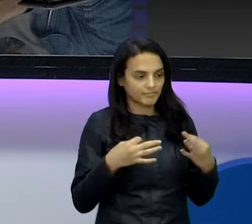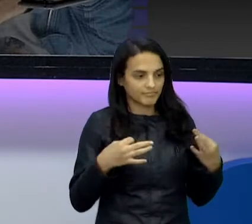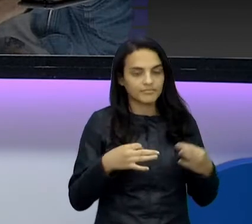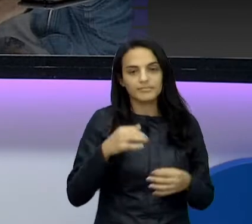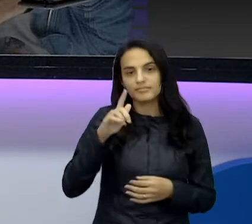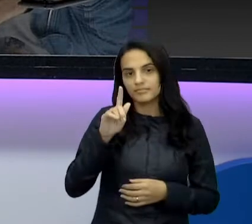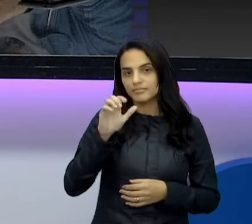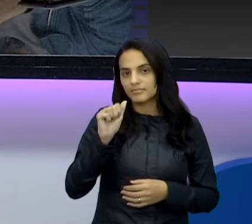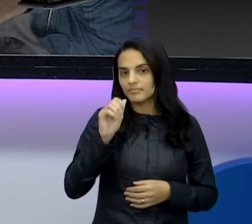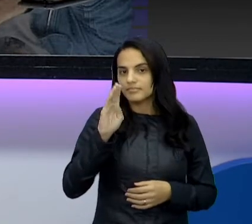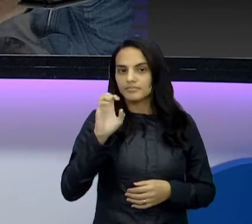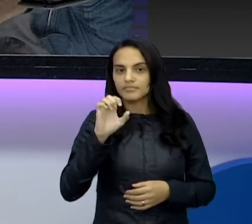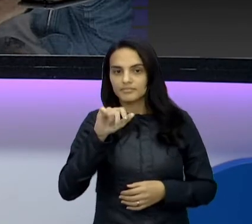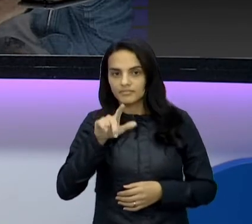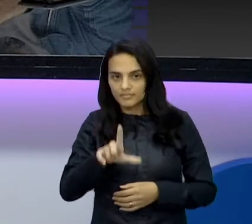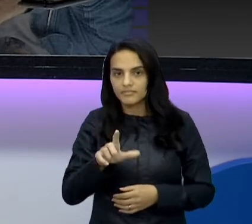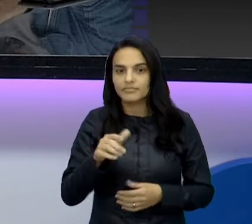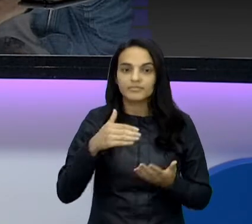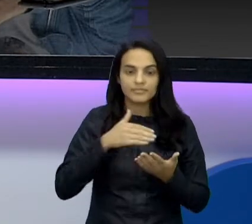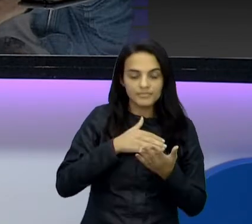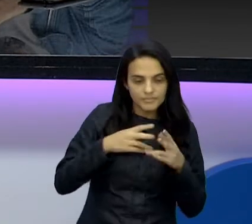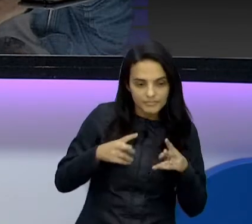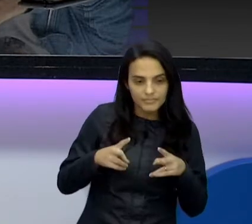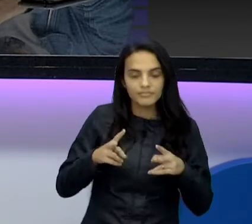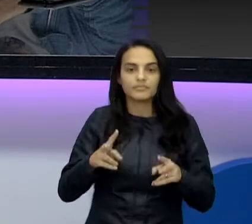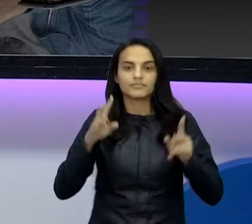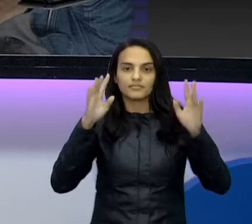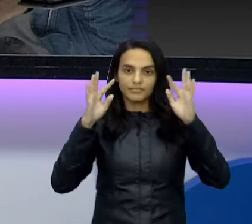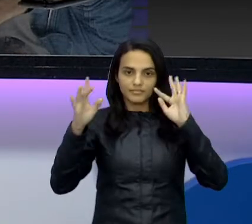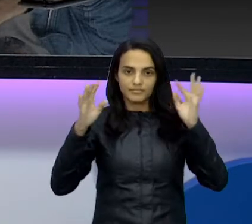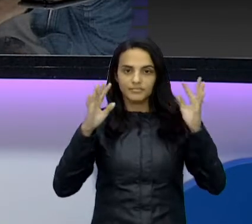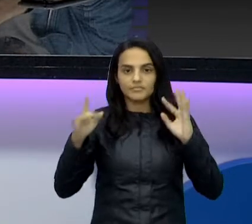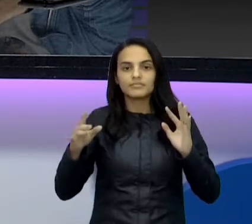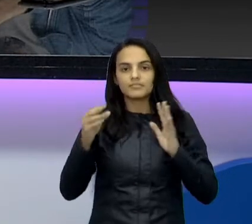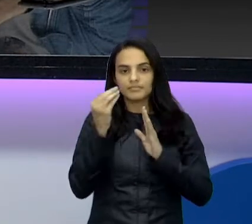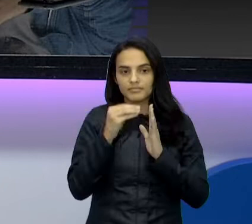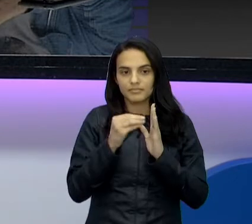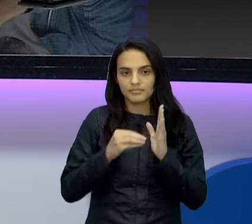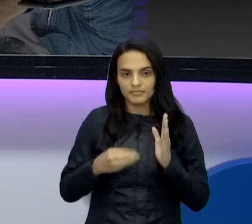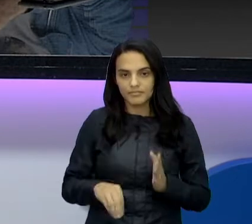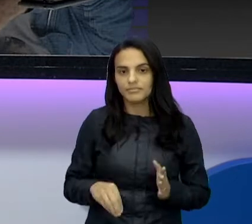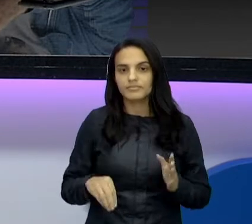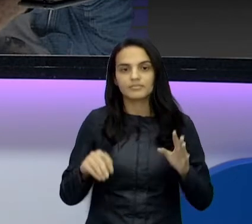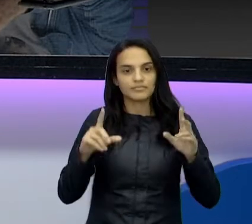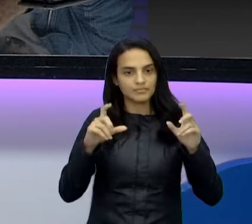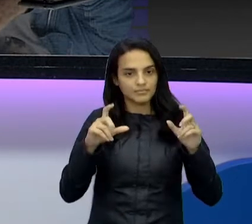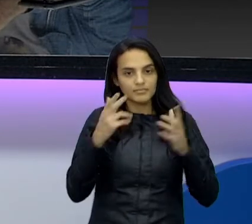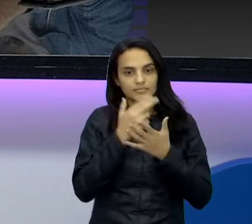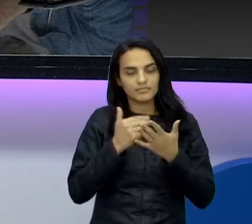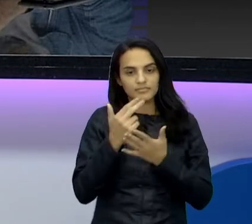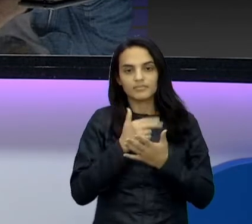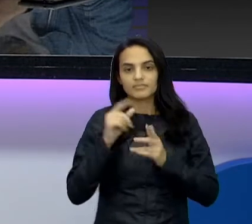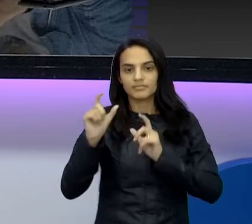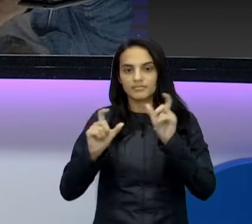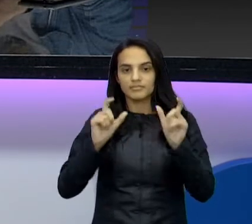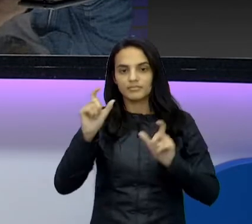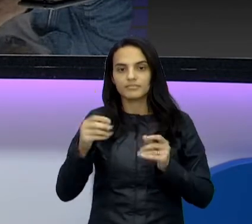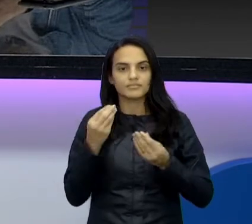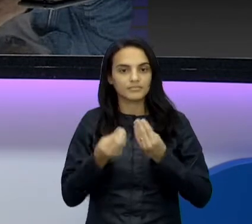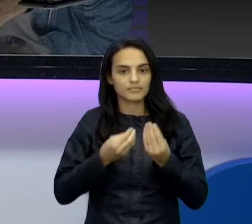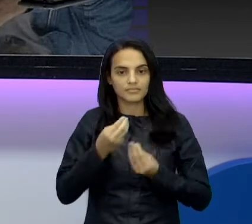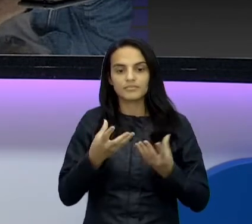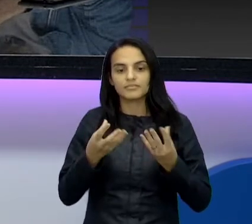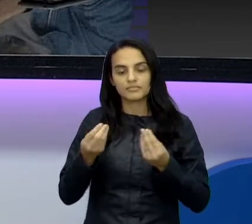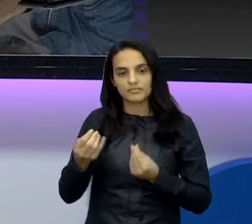começa fazendo, ele continua refletindo, e aqui na minha anotação até coloquei imagem versus palavra, né? Que é